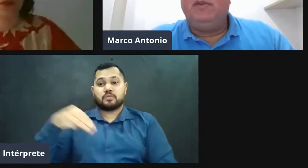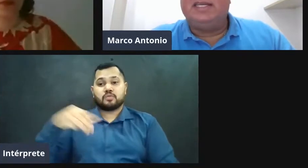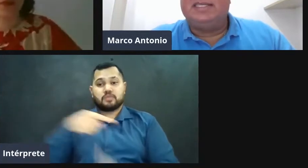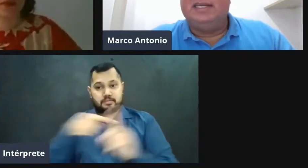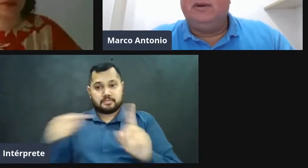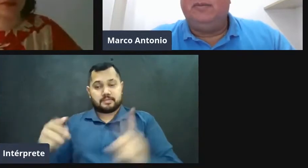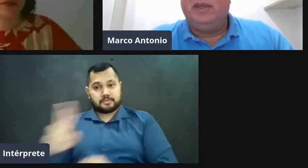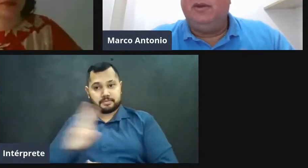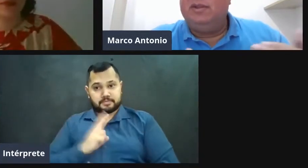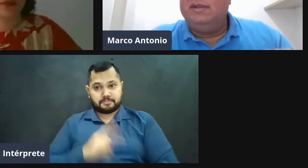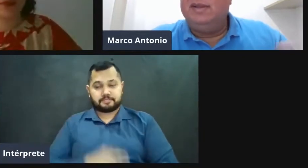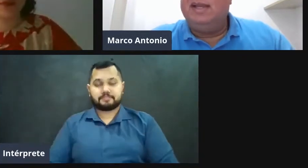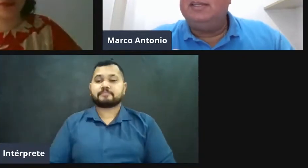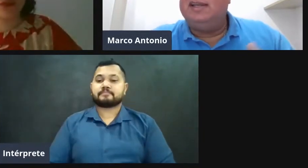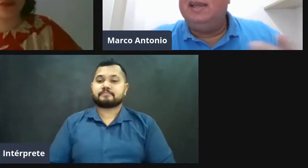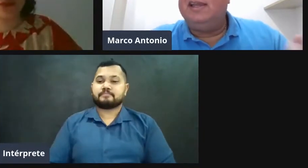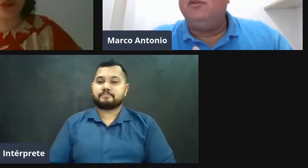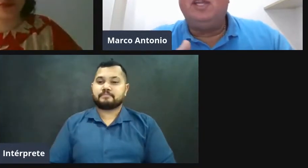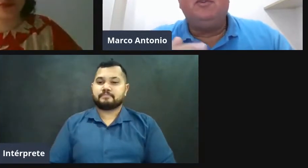A qualificação,